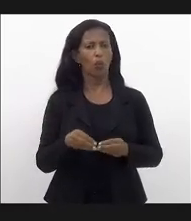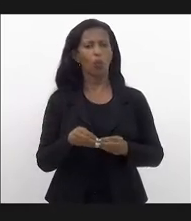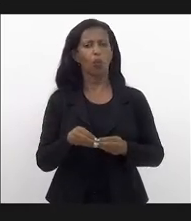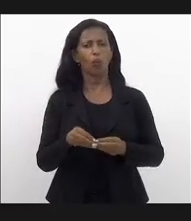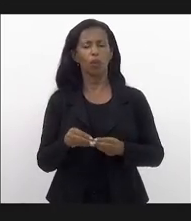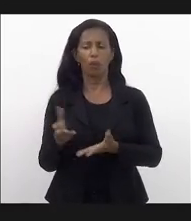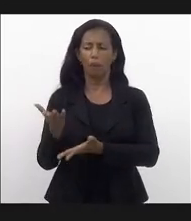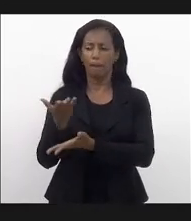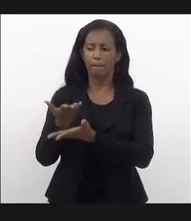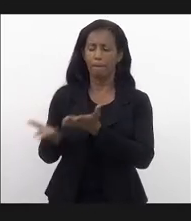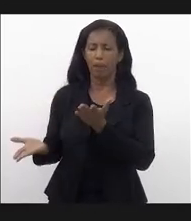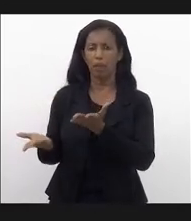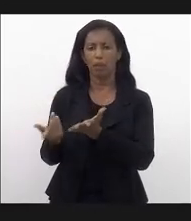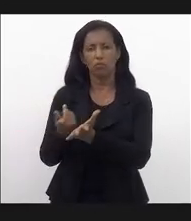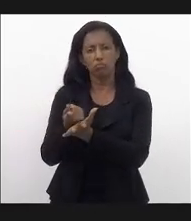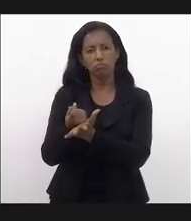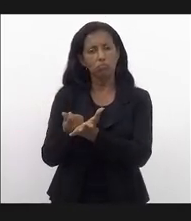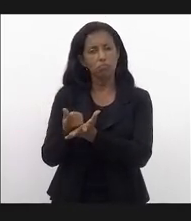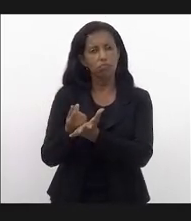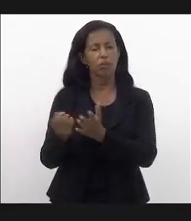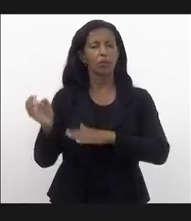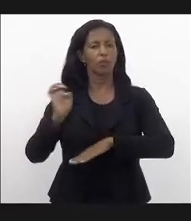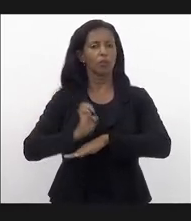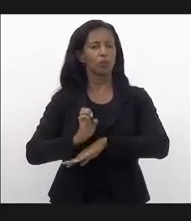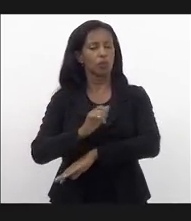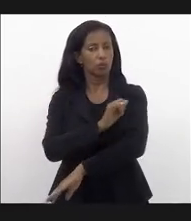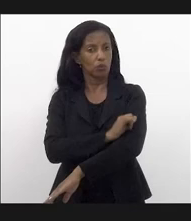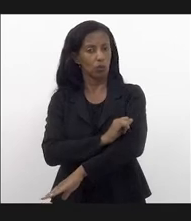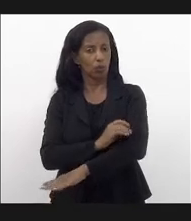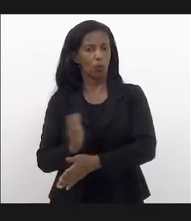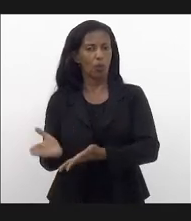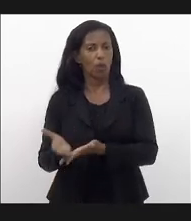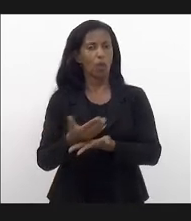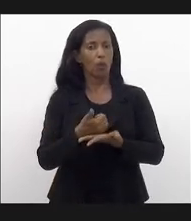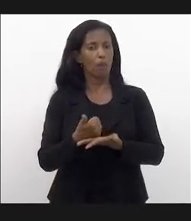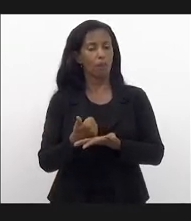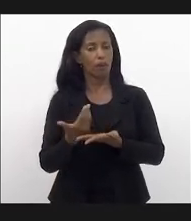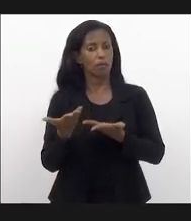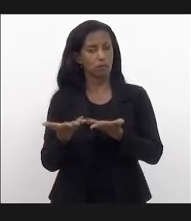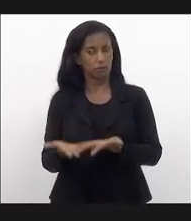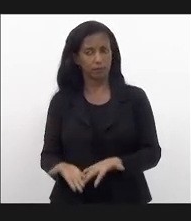perda de receita para o estado do Rio de Janeiro recuperando assim